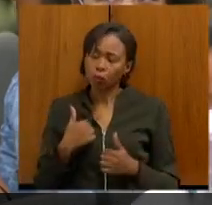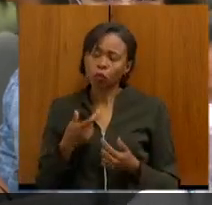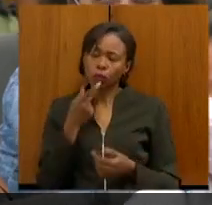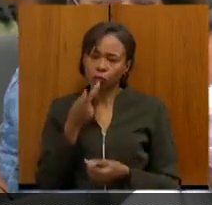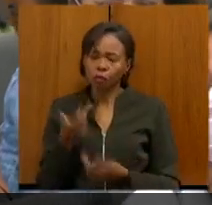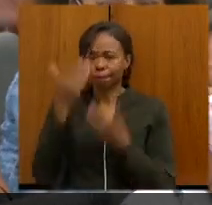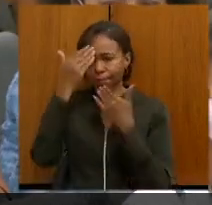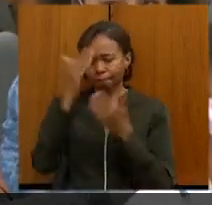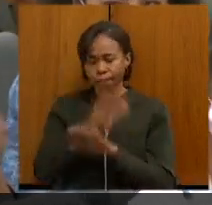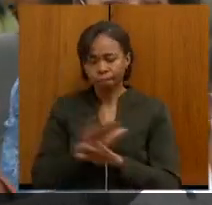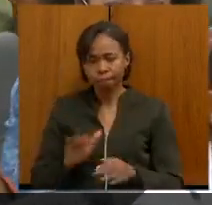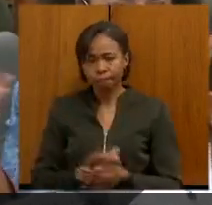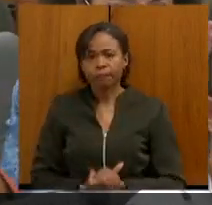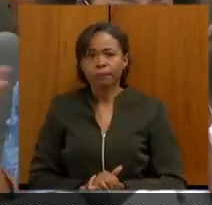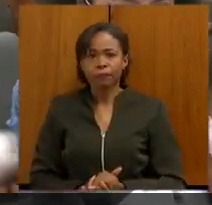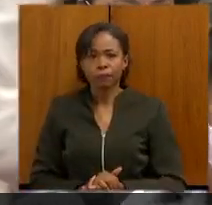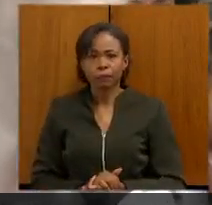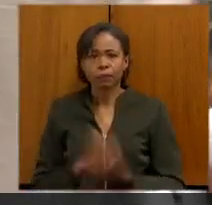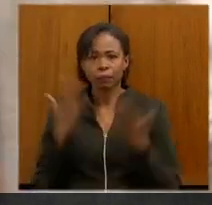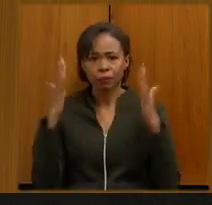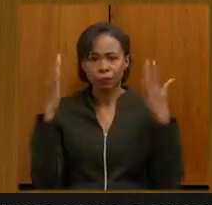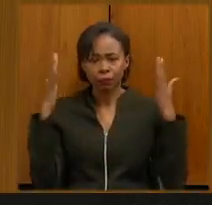gostaria de falar aqui muito obrigado